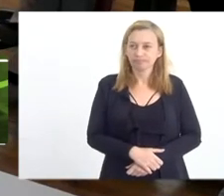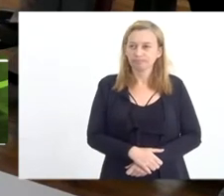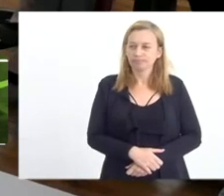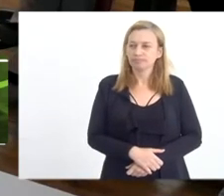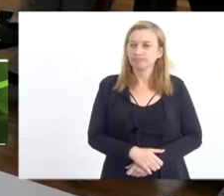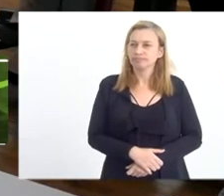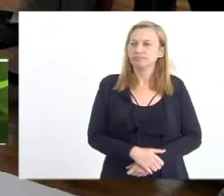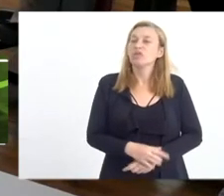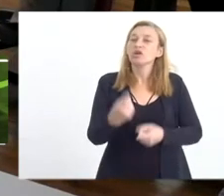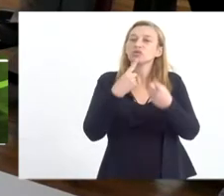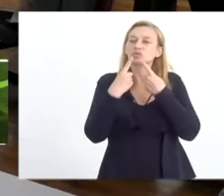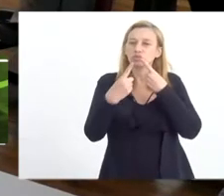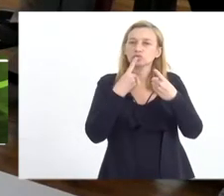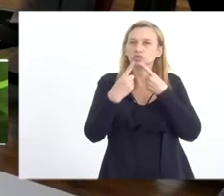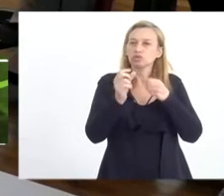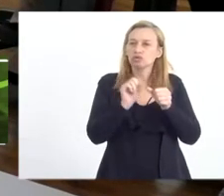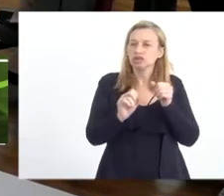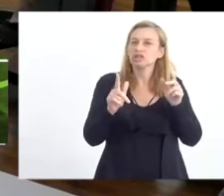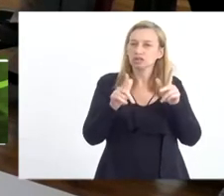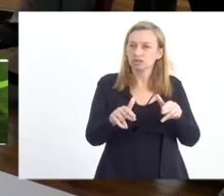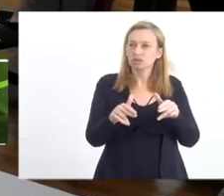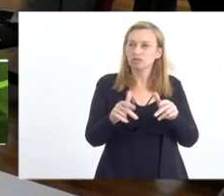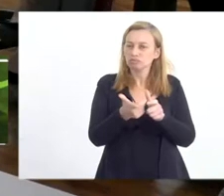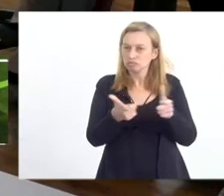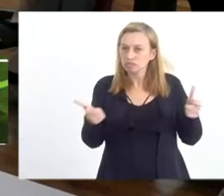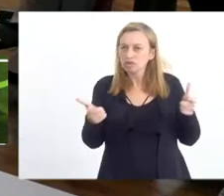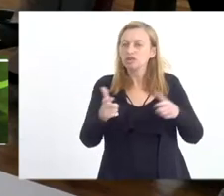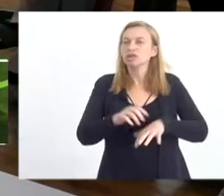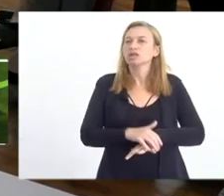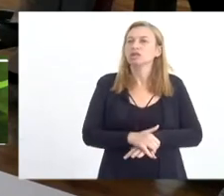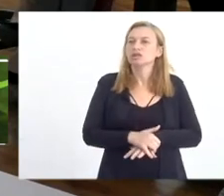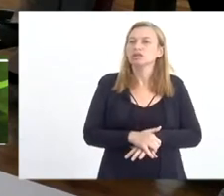é fazer uma discussão como essa, desse tamanho,